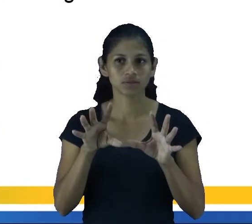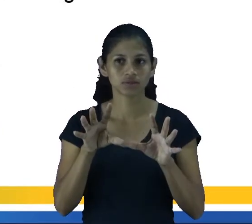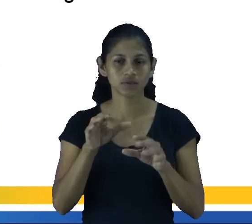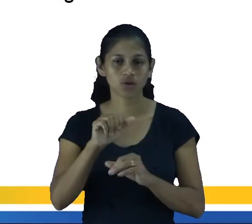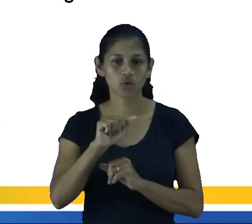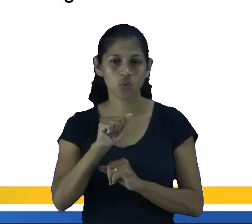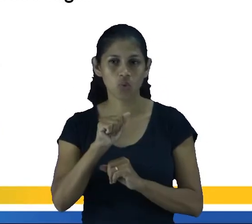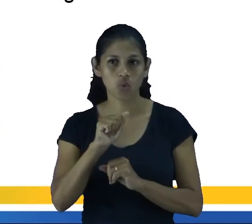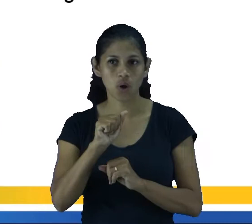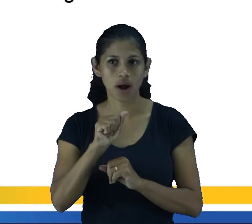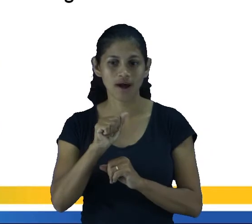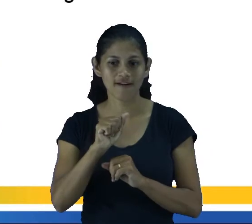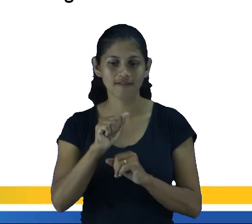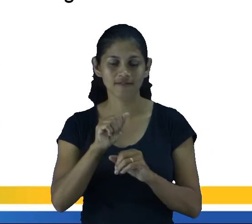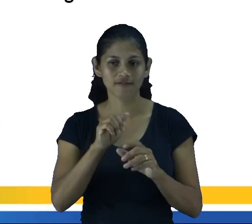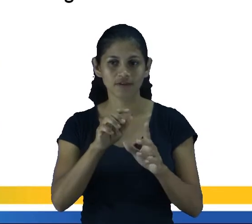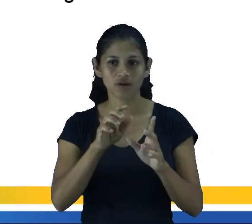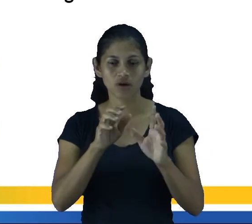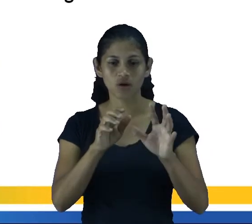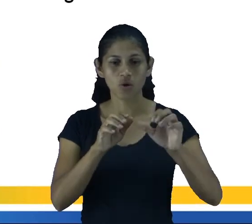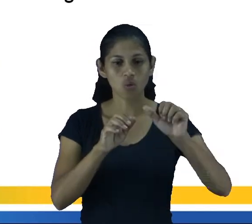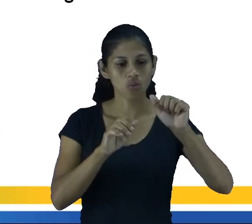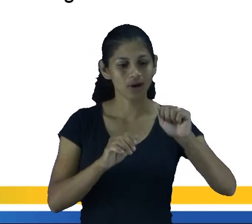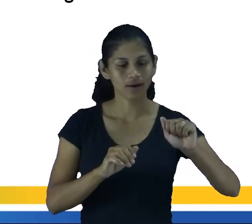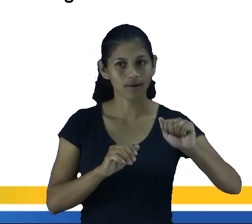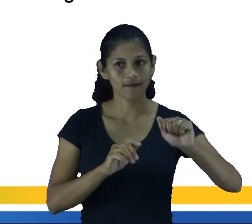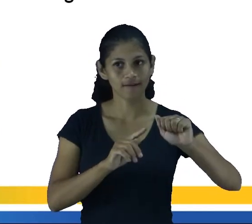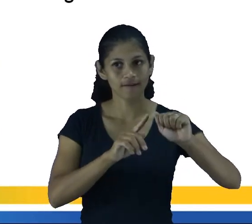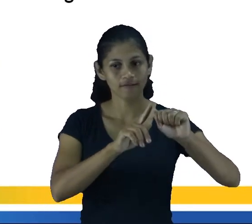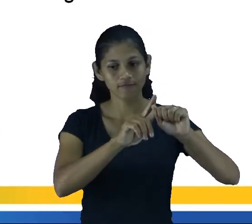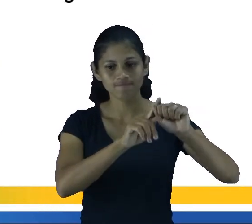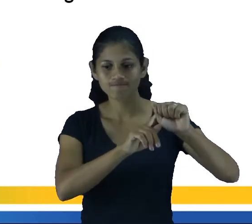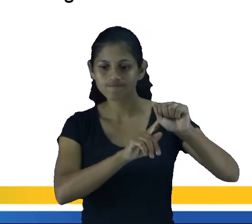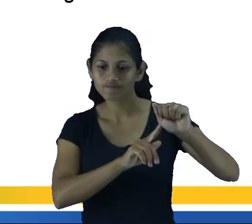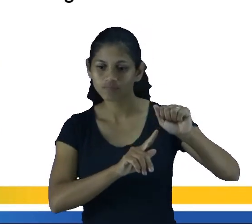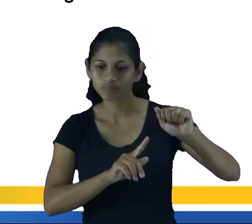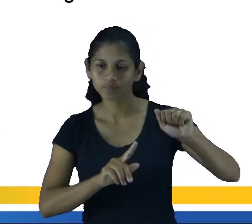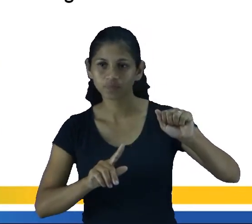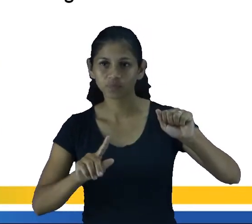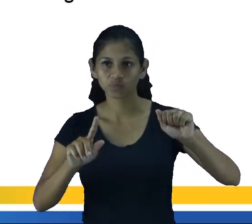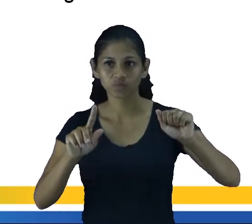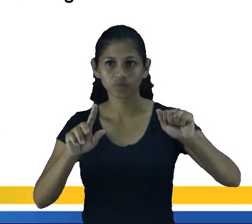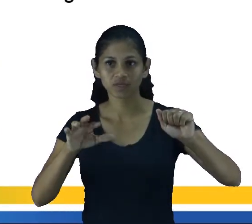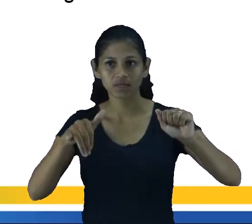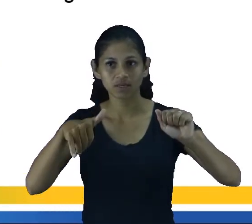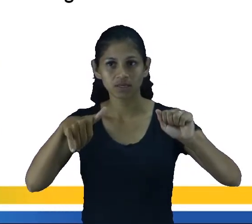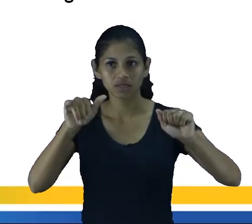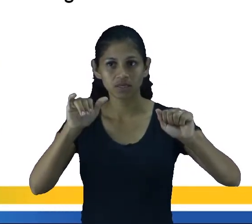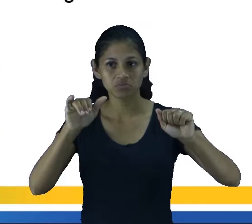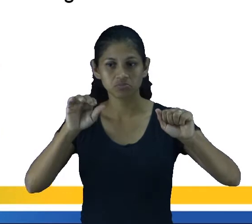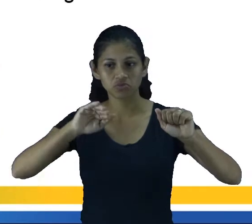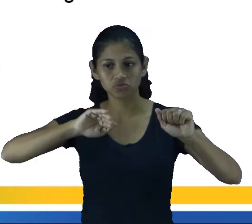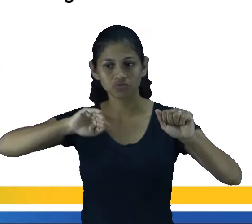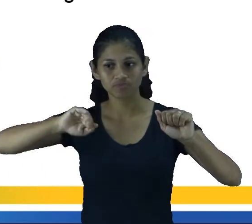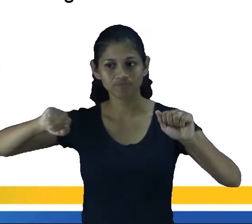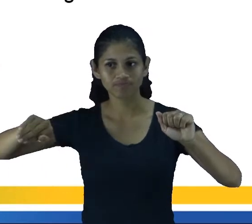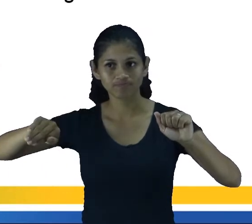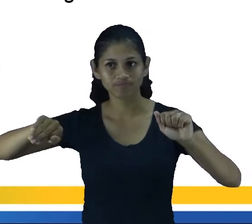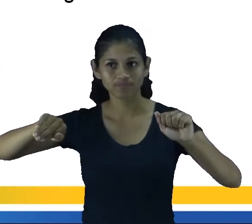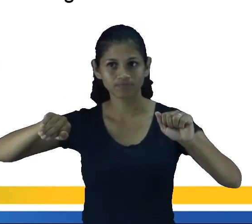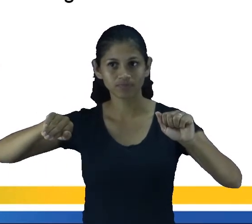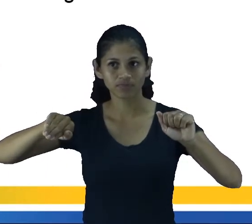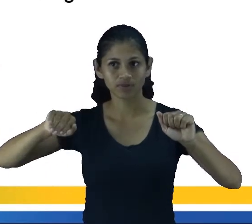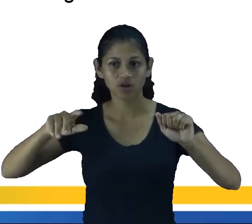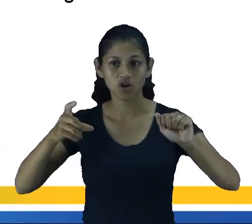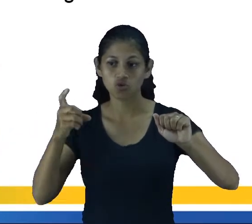o quê? Ele vai deslocar. Então, ele vai tirar o Y ali da reação, vai ficar no lugar dele e vai deixar o